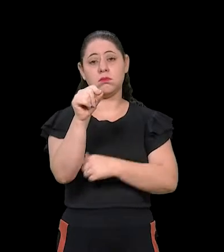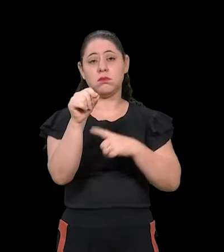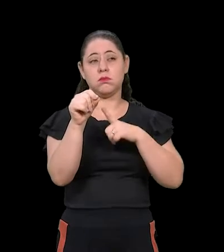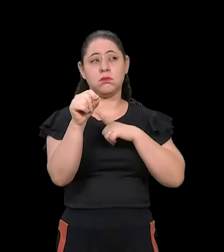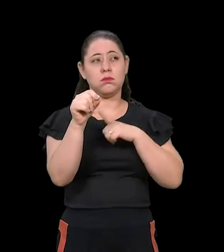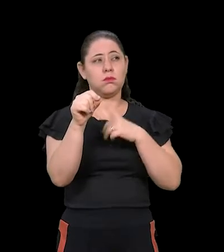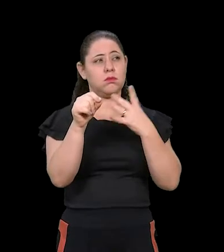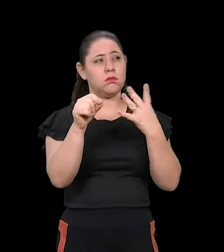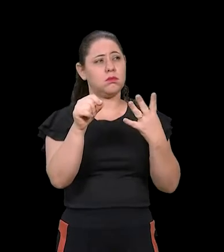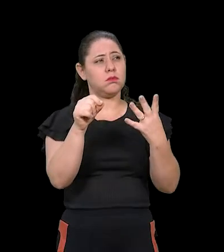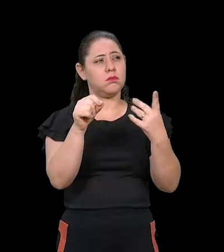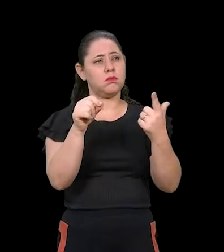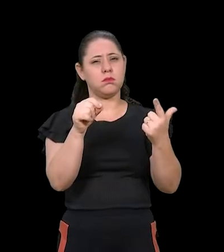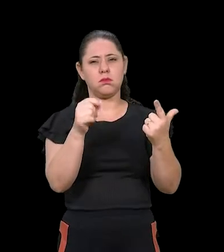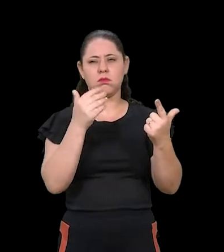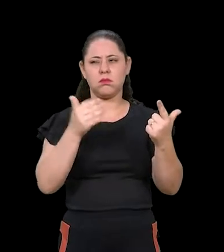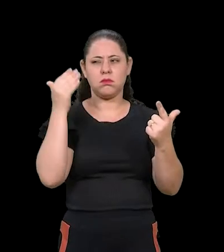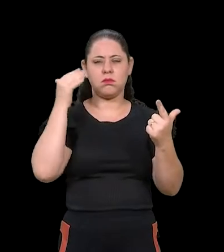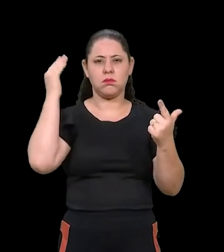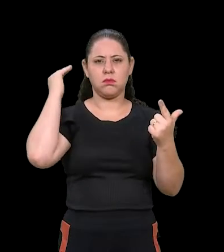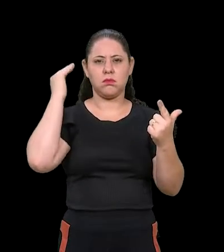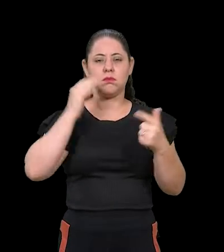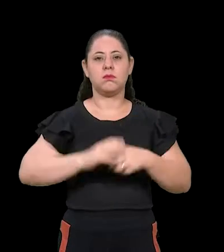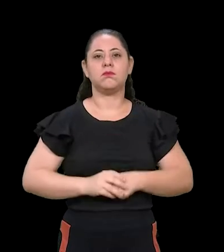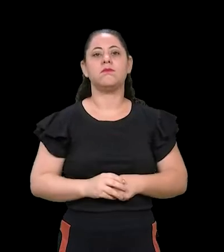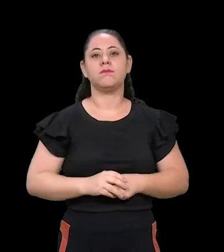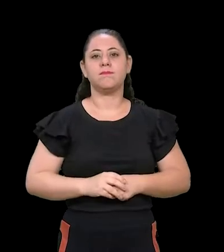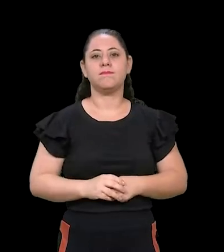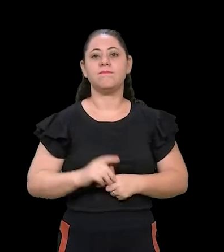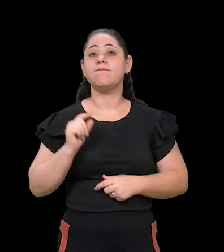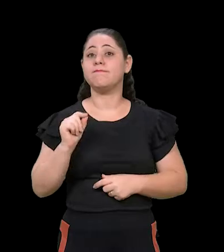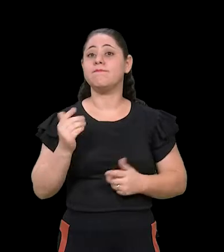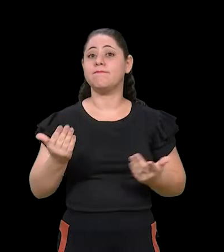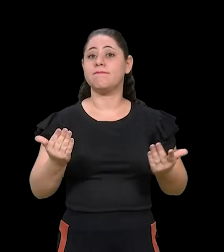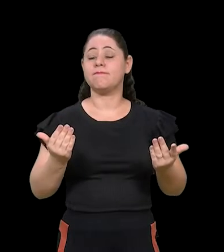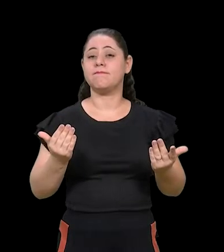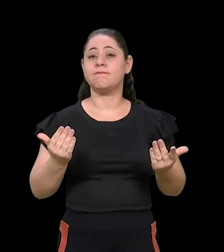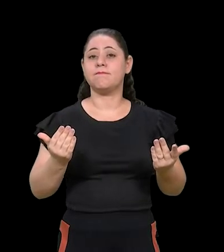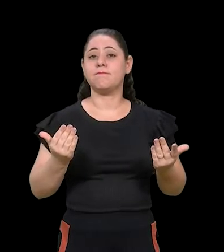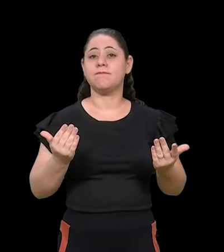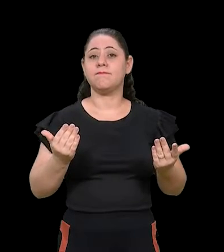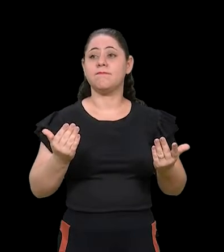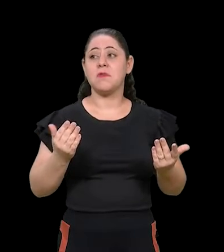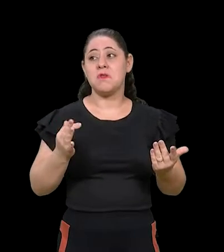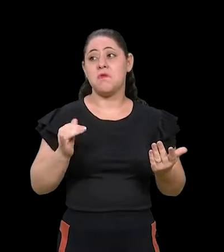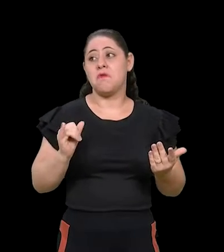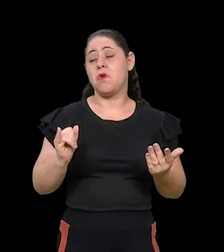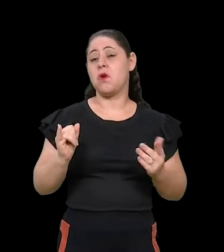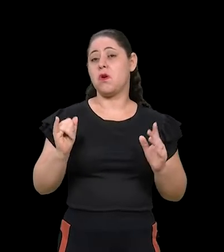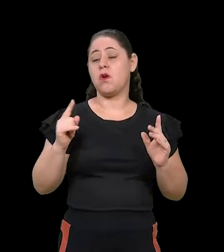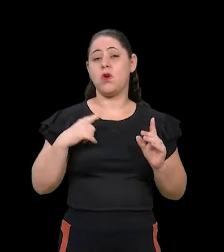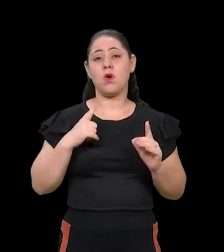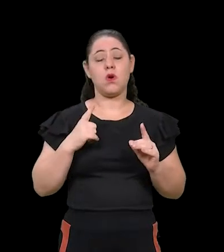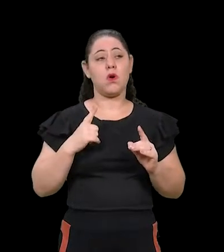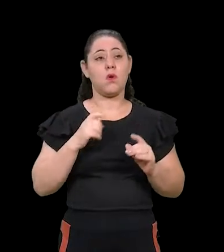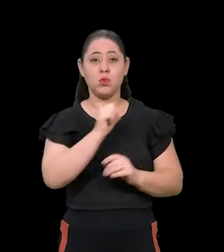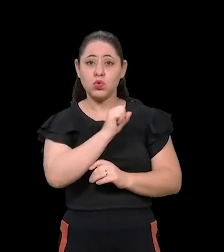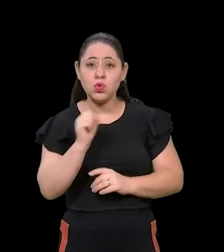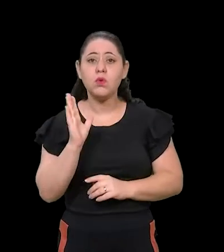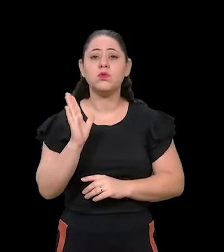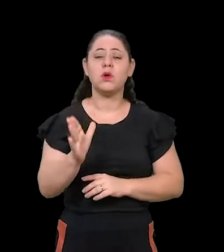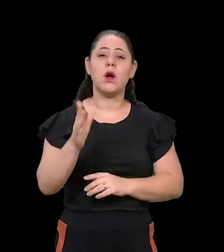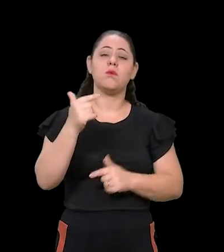tinha 42 anos no tempo, tal, e aí foi, né, assim, meu sogro já tinha